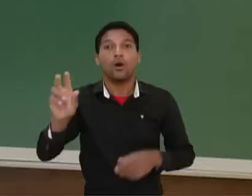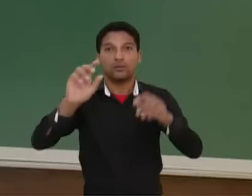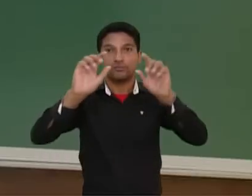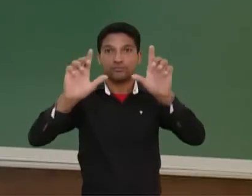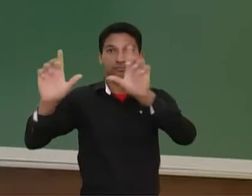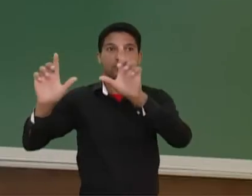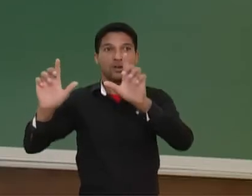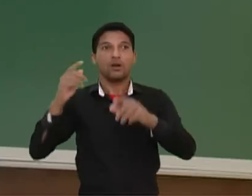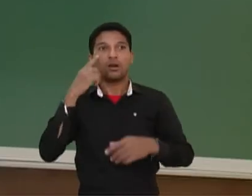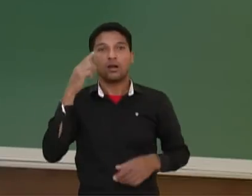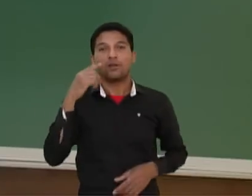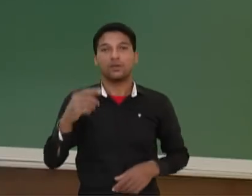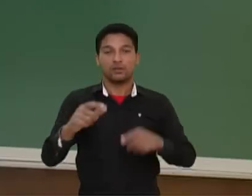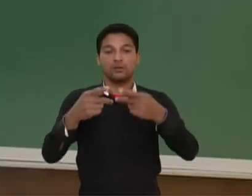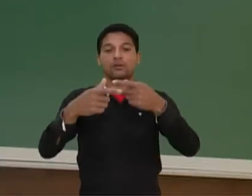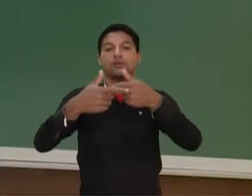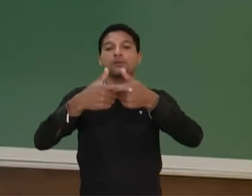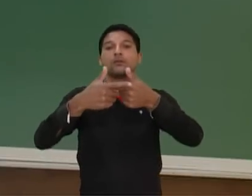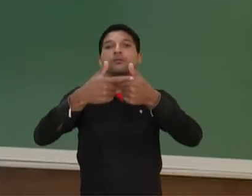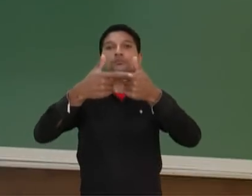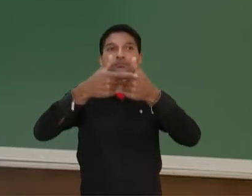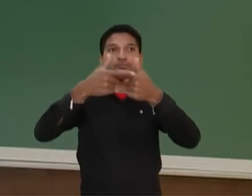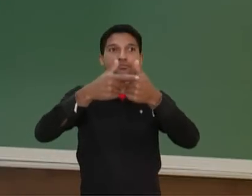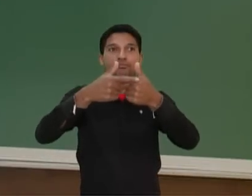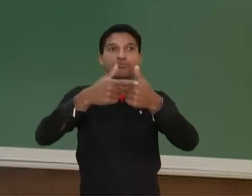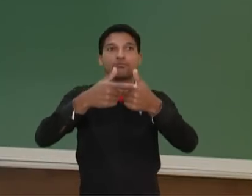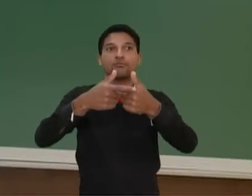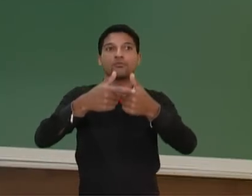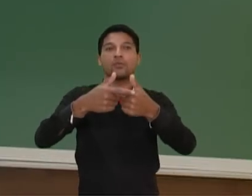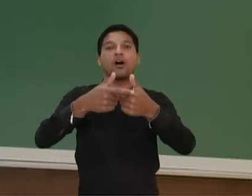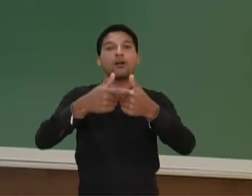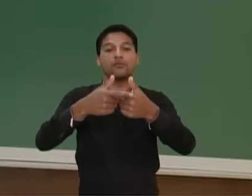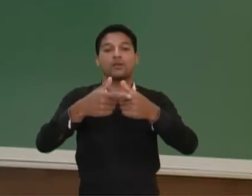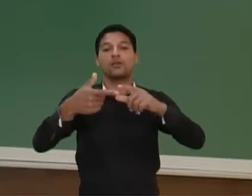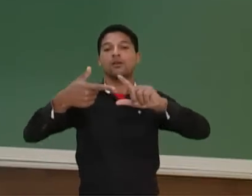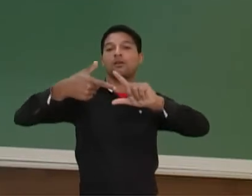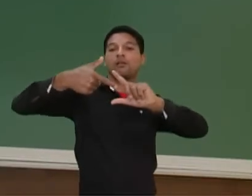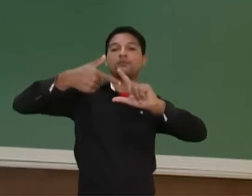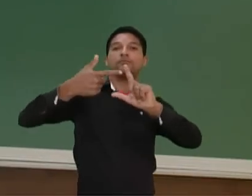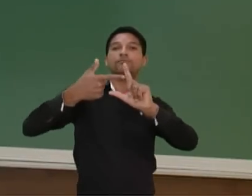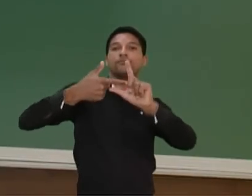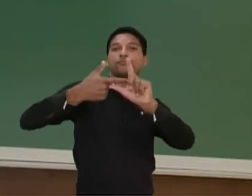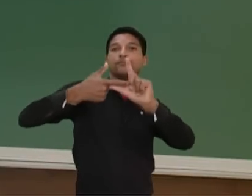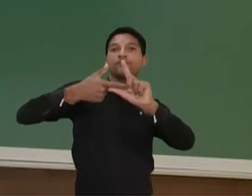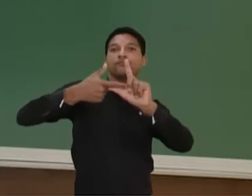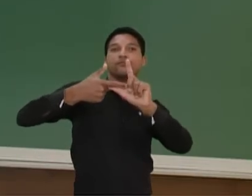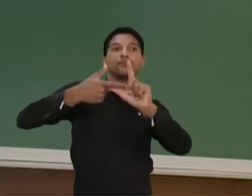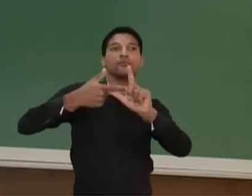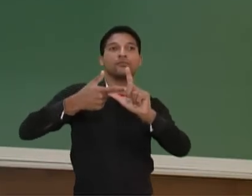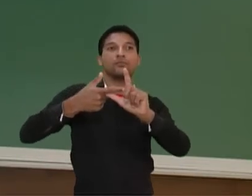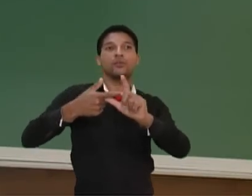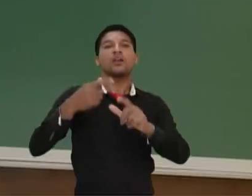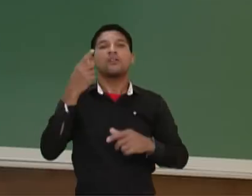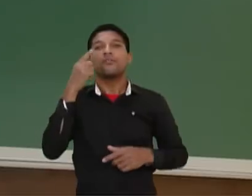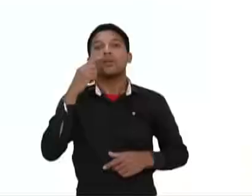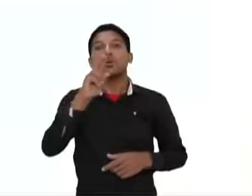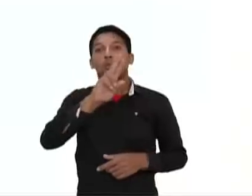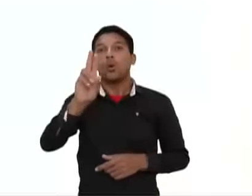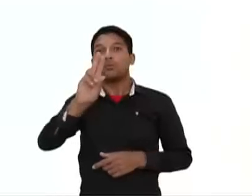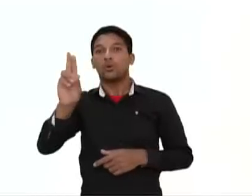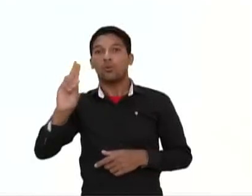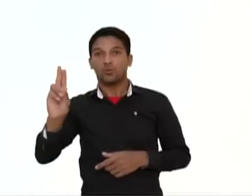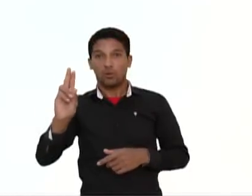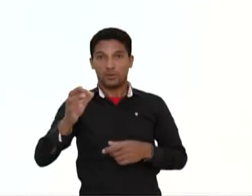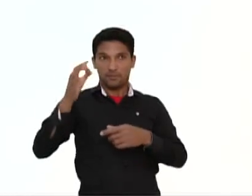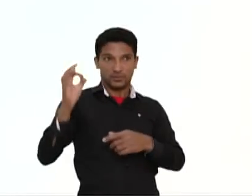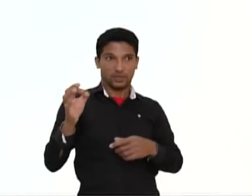uma das figuras traz, a figura 1, a figura 2 e a figura 3, e associe a figura 1, 2 e 3 com os nomes corretos, tá bom? E eu